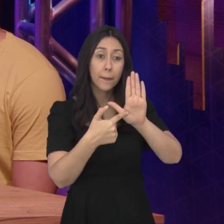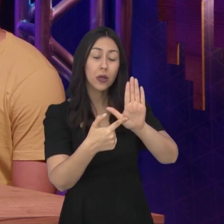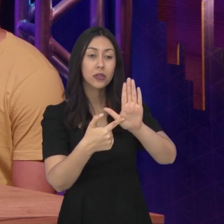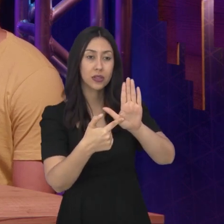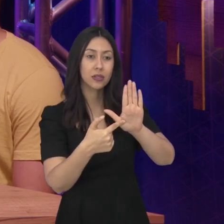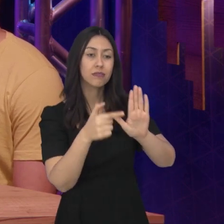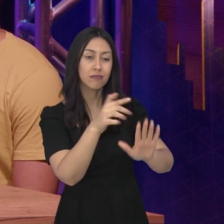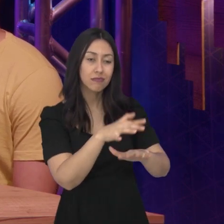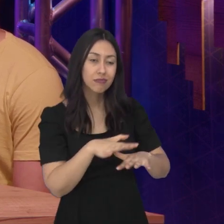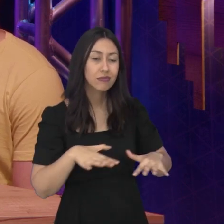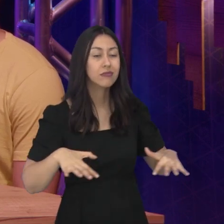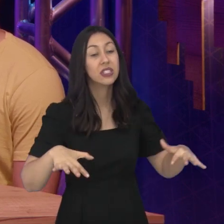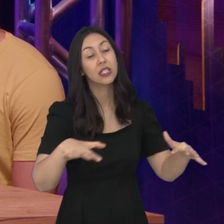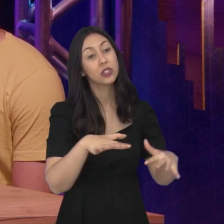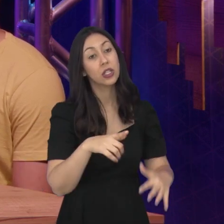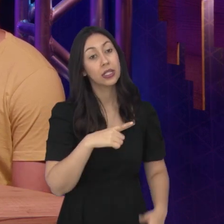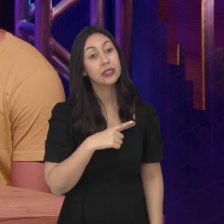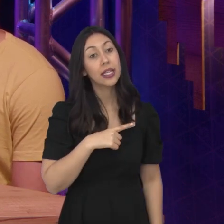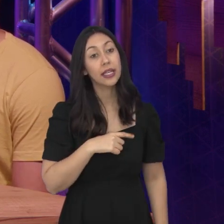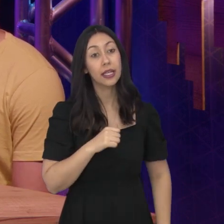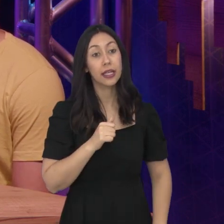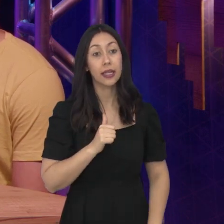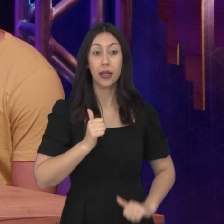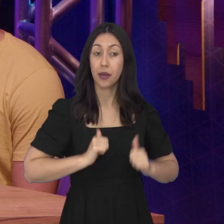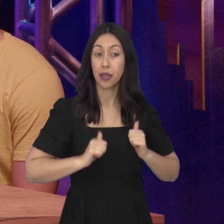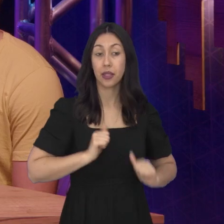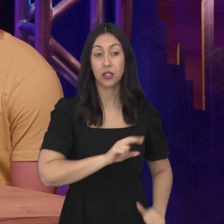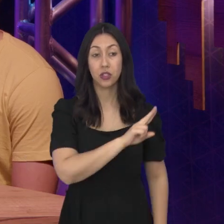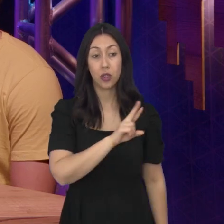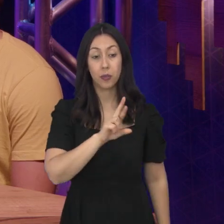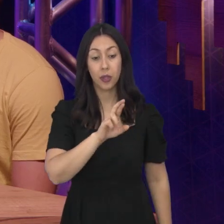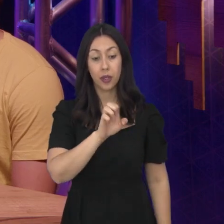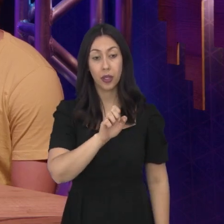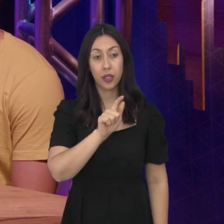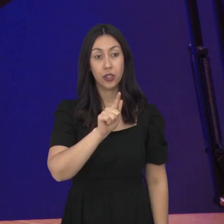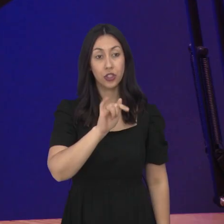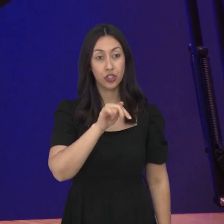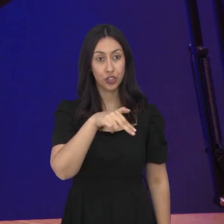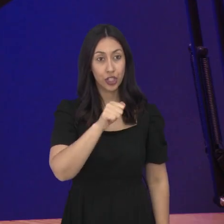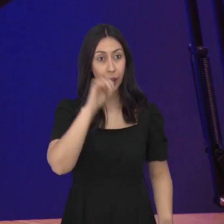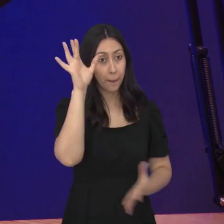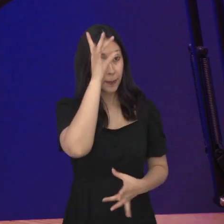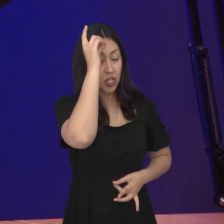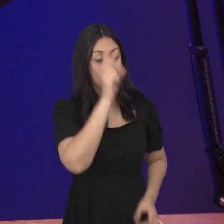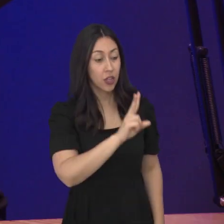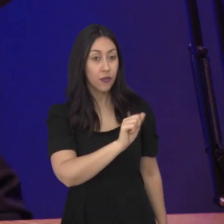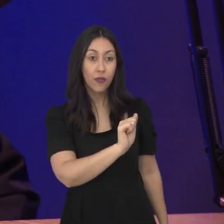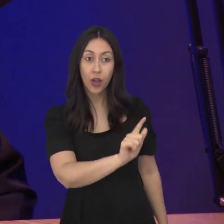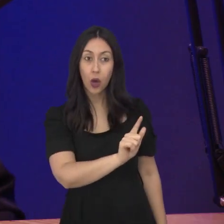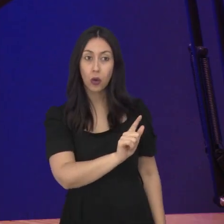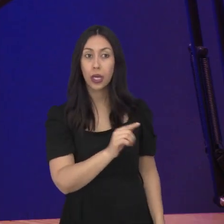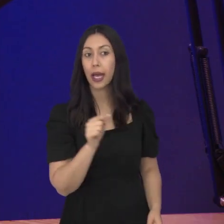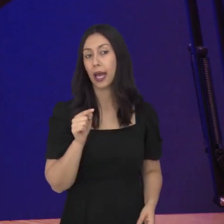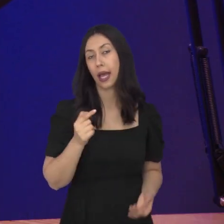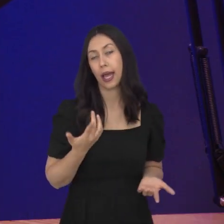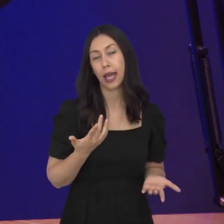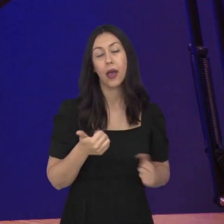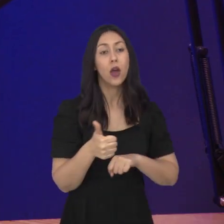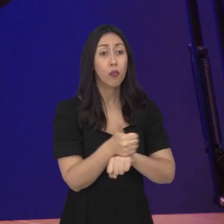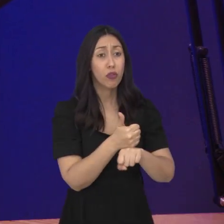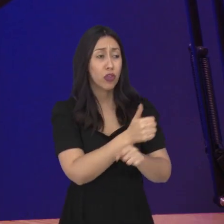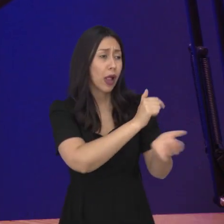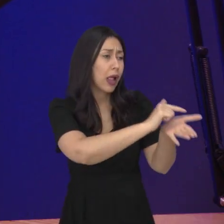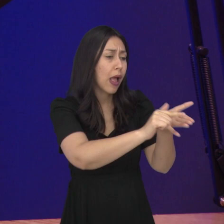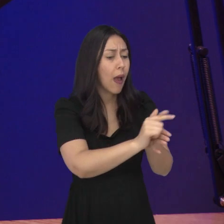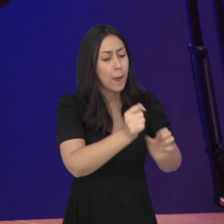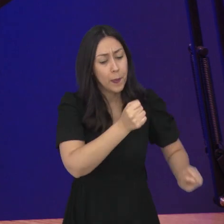né? Então, a gente tem a Regina Casé, né, que faz a Val, e ela trabalha, né, na casa de